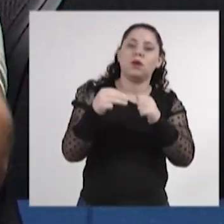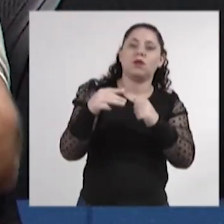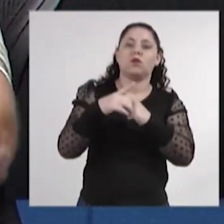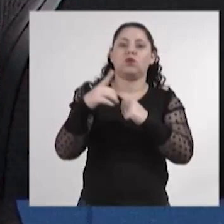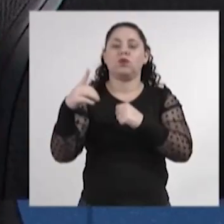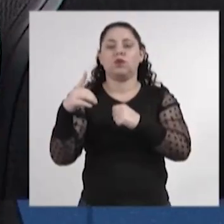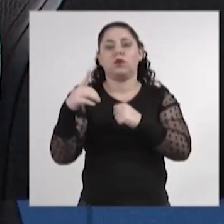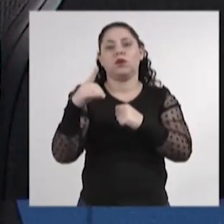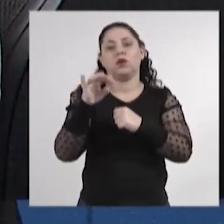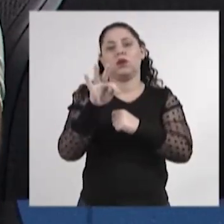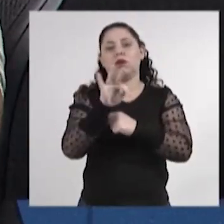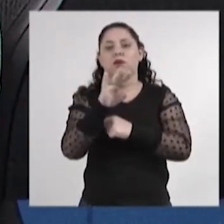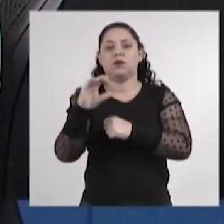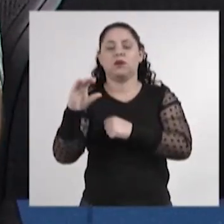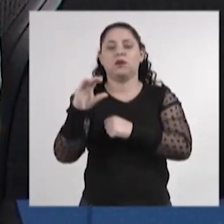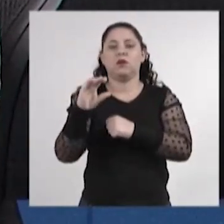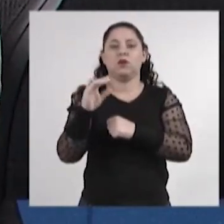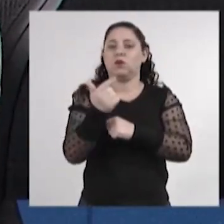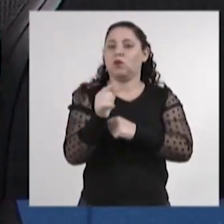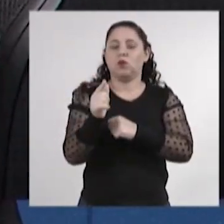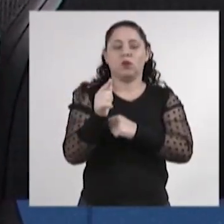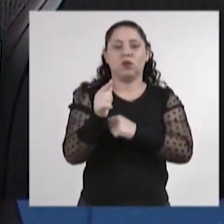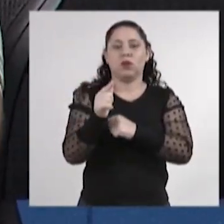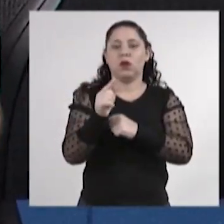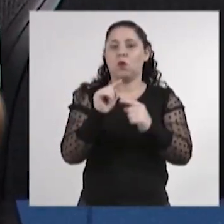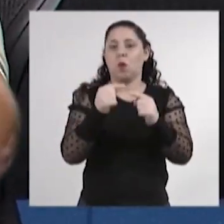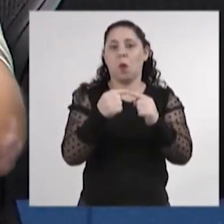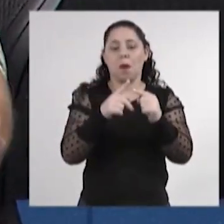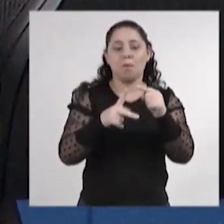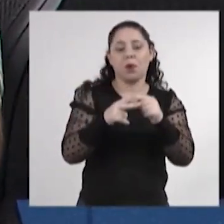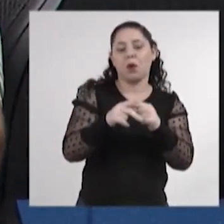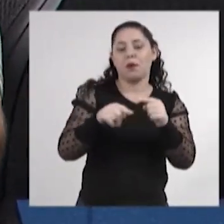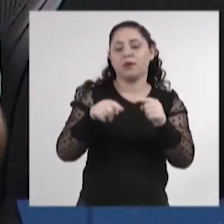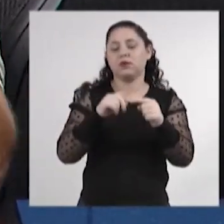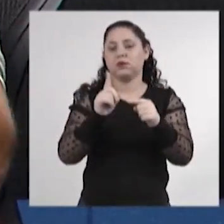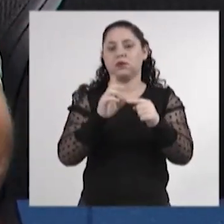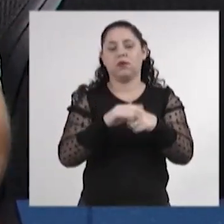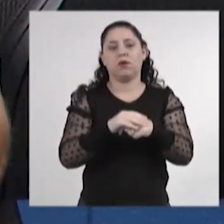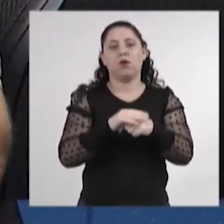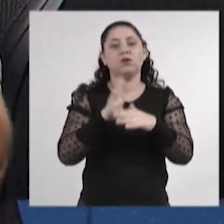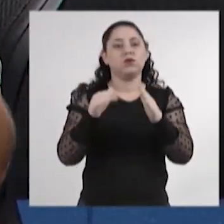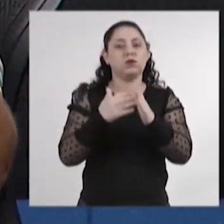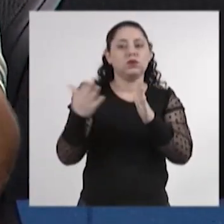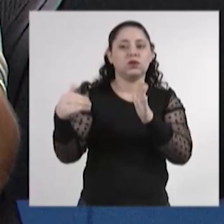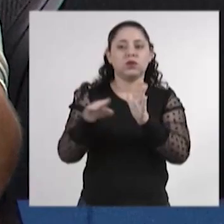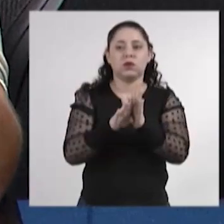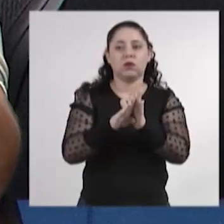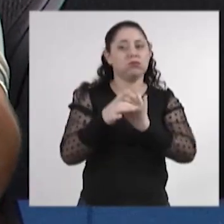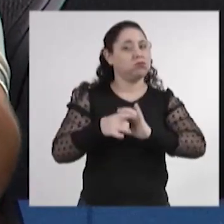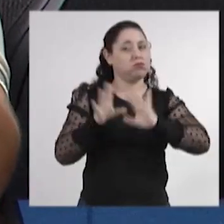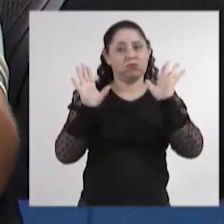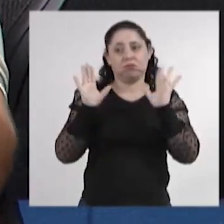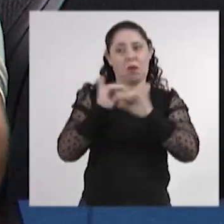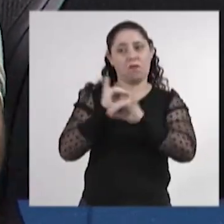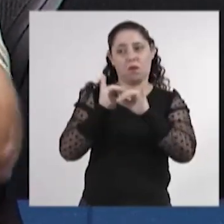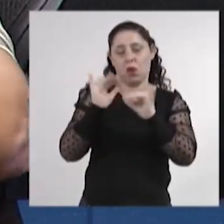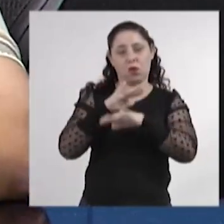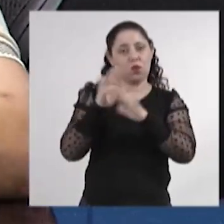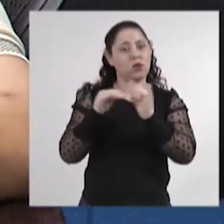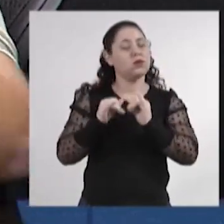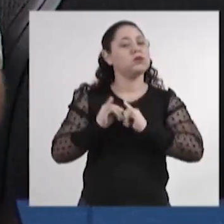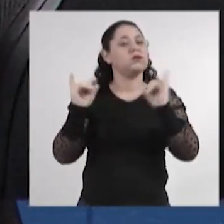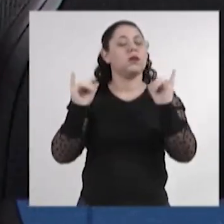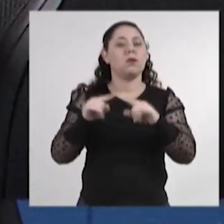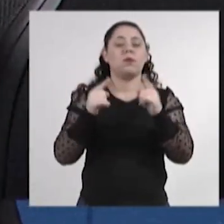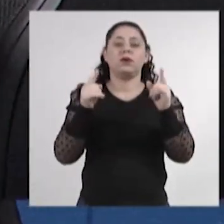mestrado, doutorado, um TCC, não há objeção da área técnica. Quando todos que chegar para mim, eu disponibilizei, não tem problema nenhum. Só